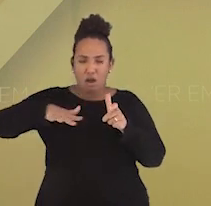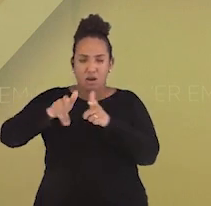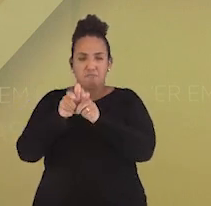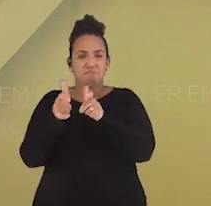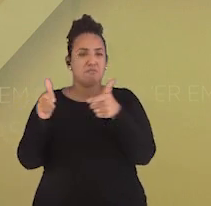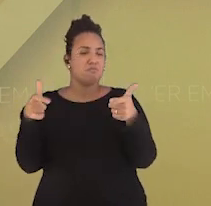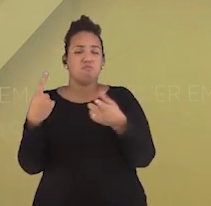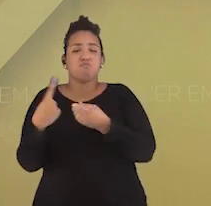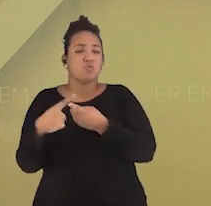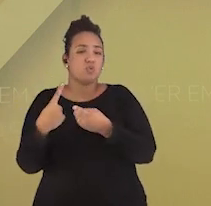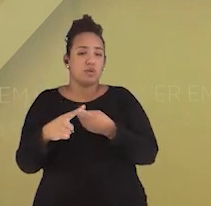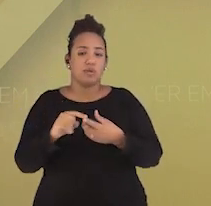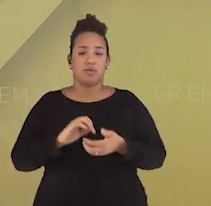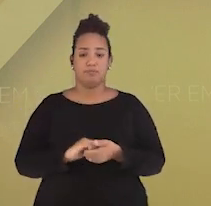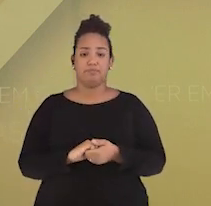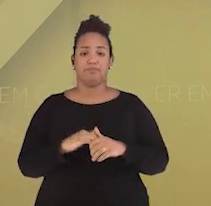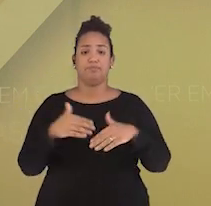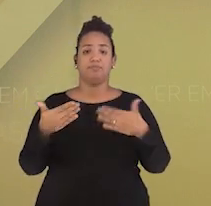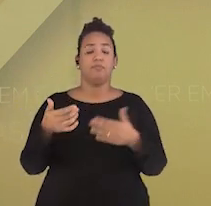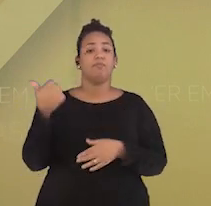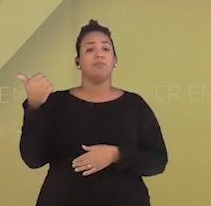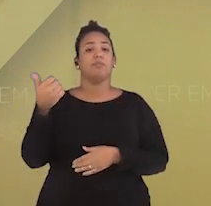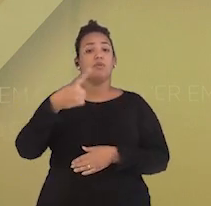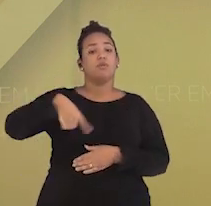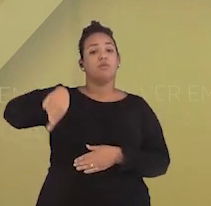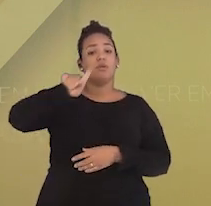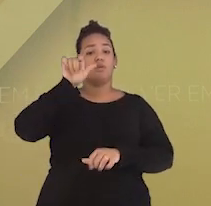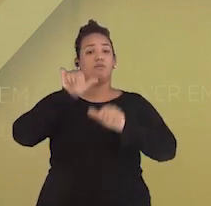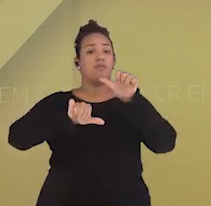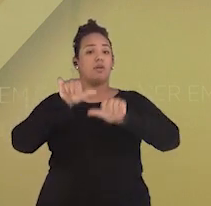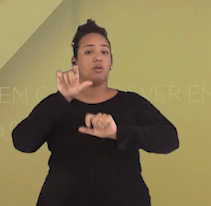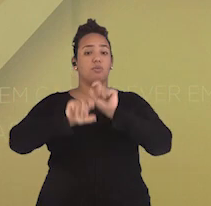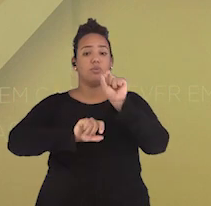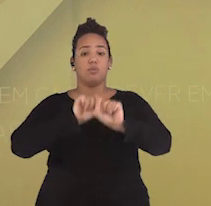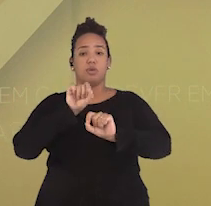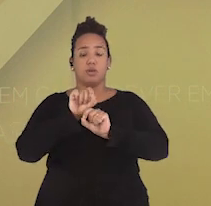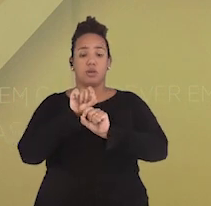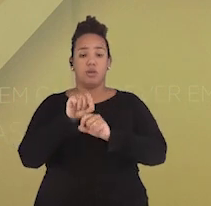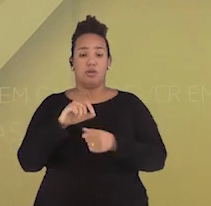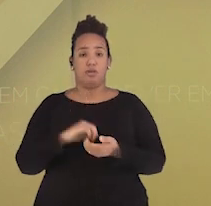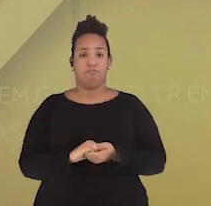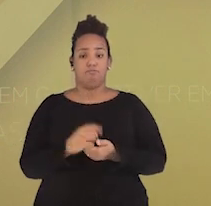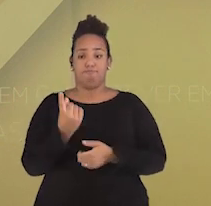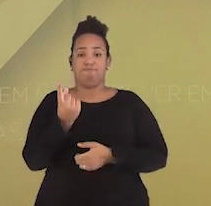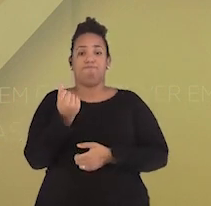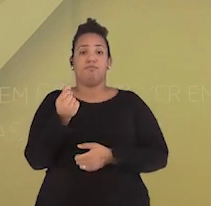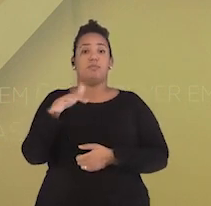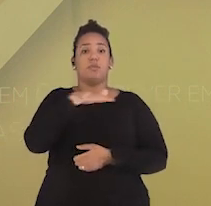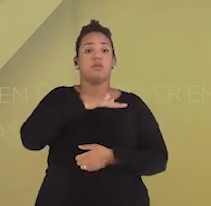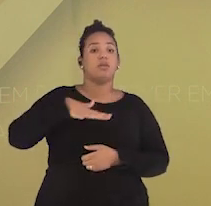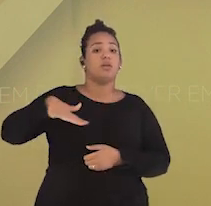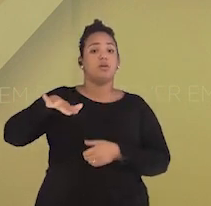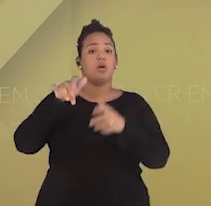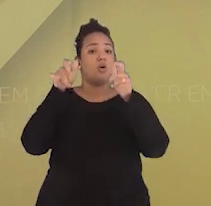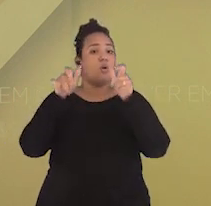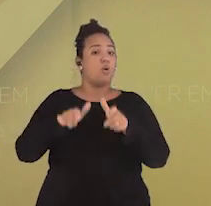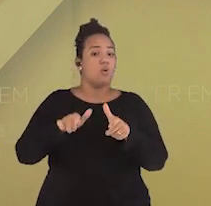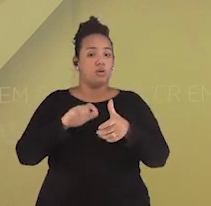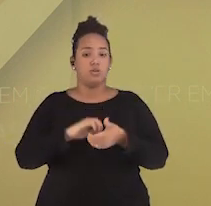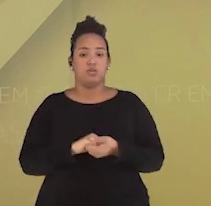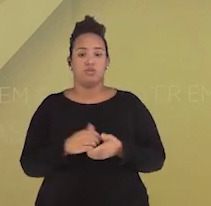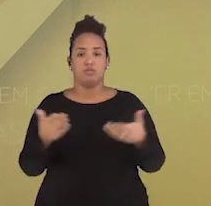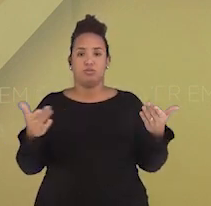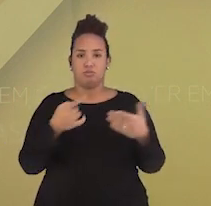analisar é sobre a concentração de renda nessas regiões. Vamos analisar esse gráfico. Aqui